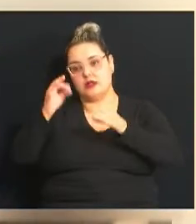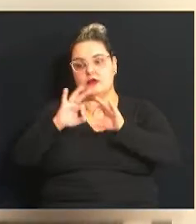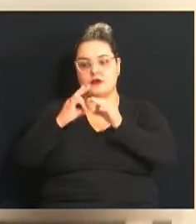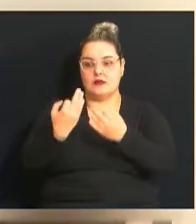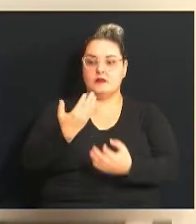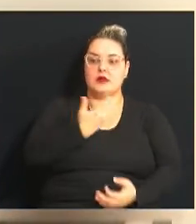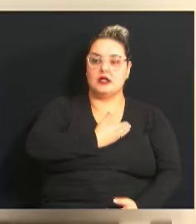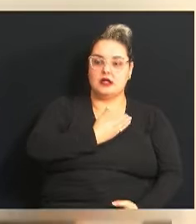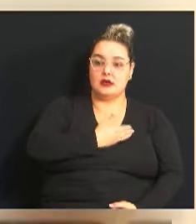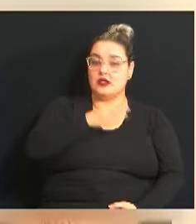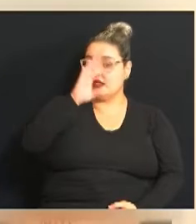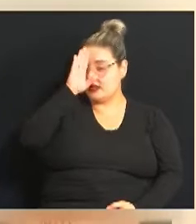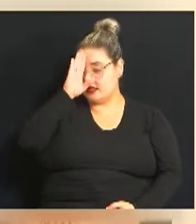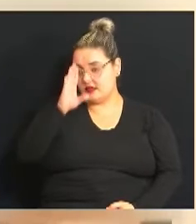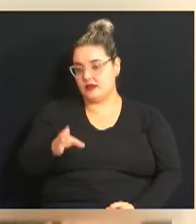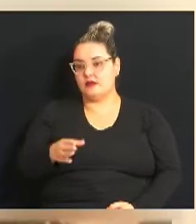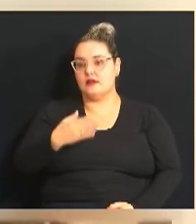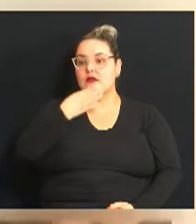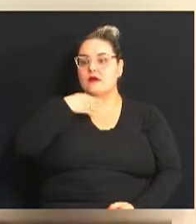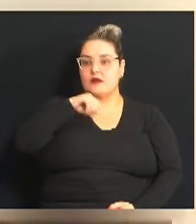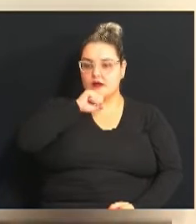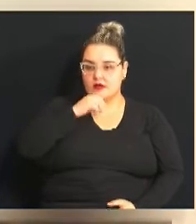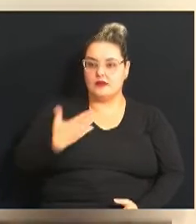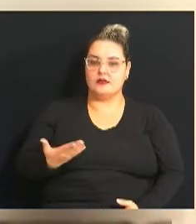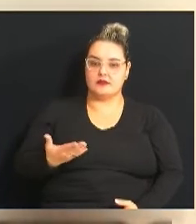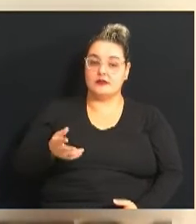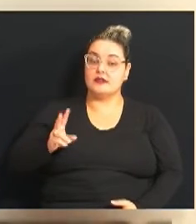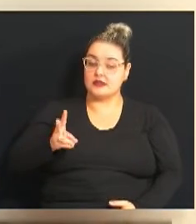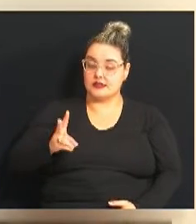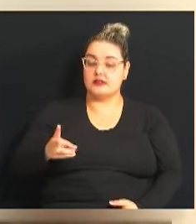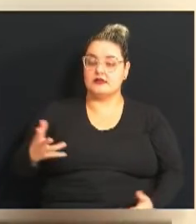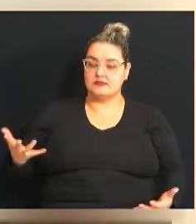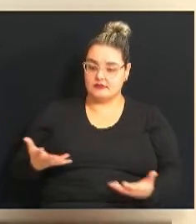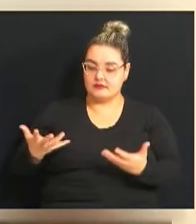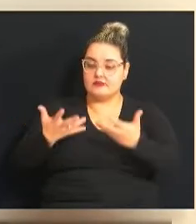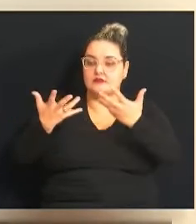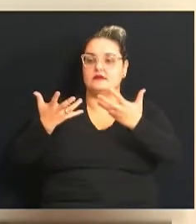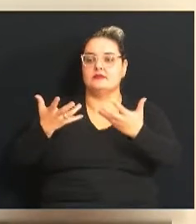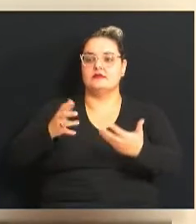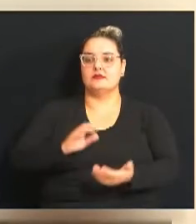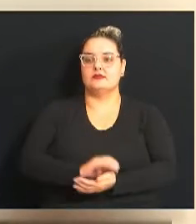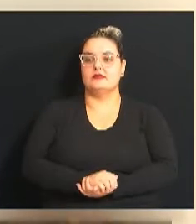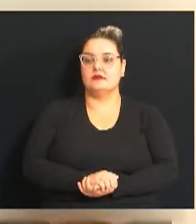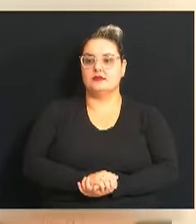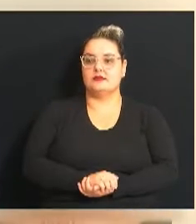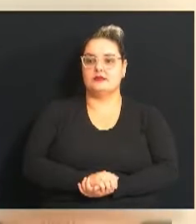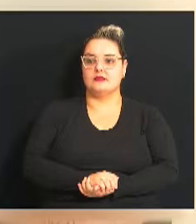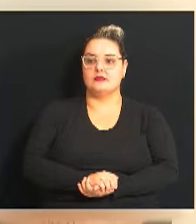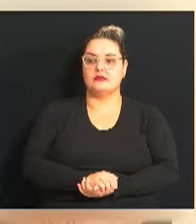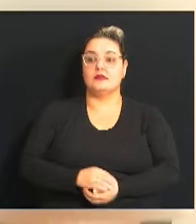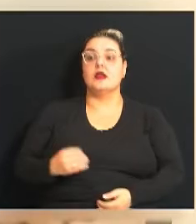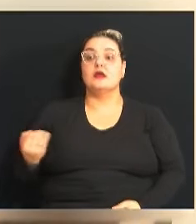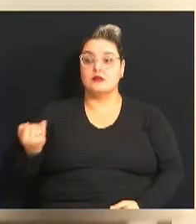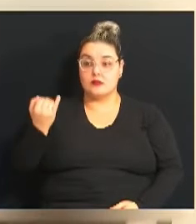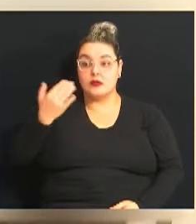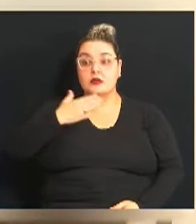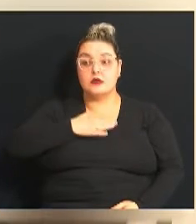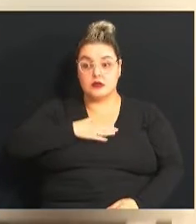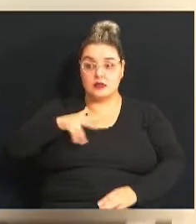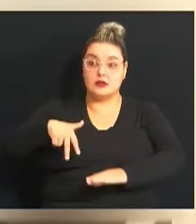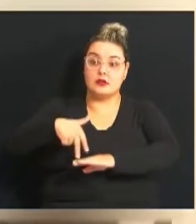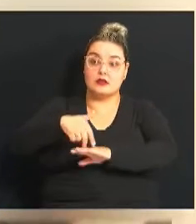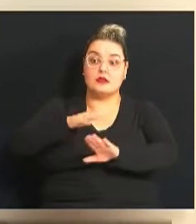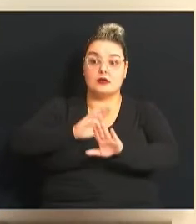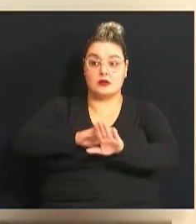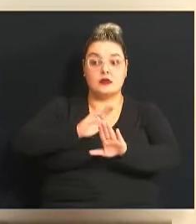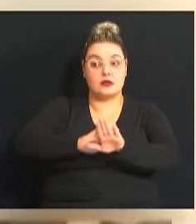e principalmente seu pai, que sempre foi um grande incentivador. É muito importante para mim estar atuando na área de